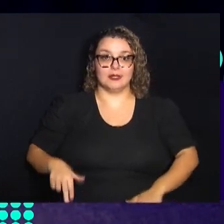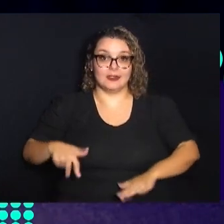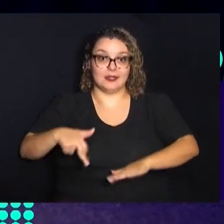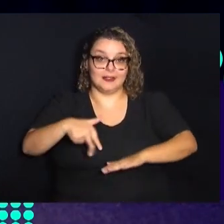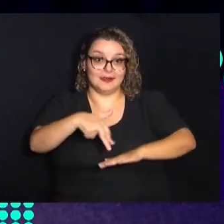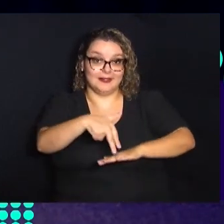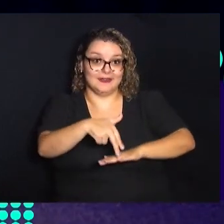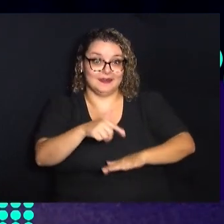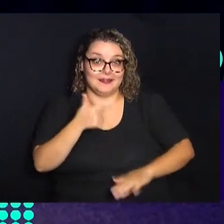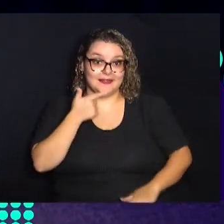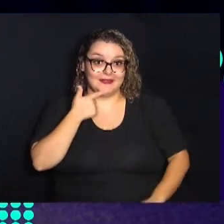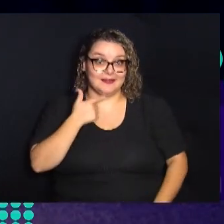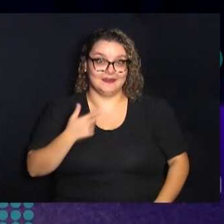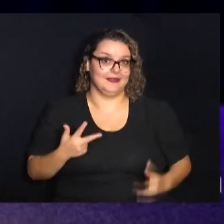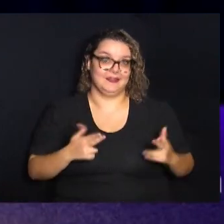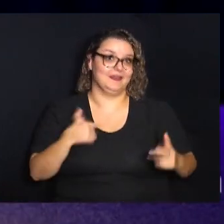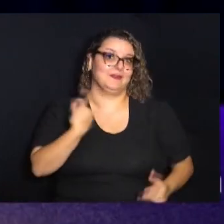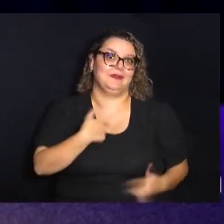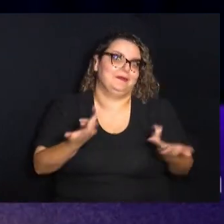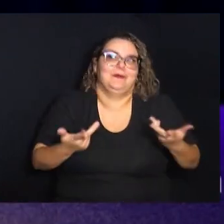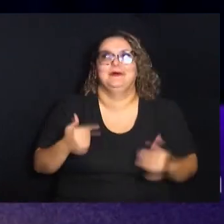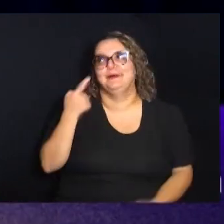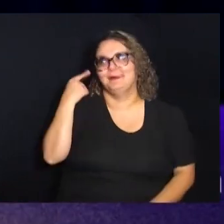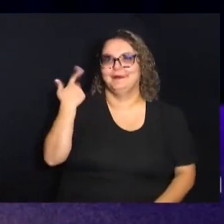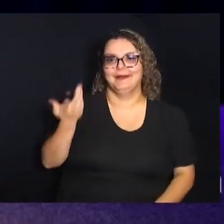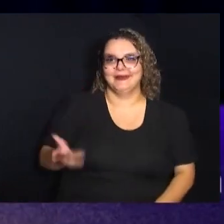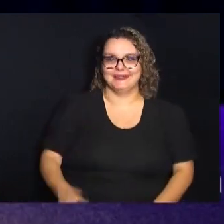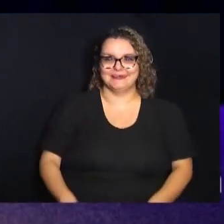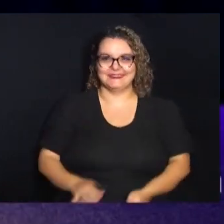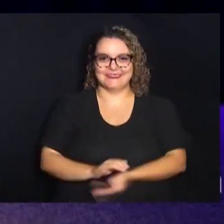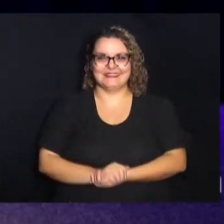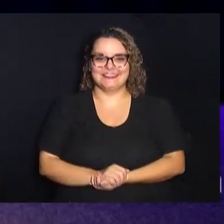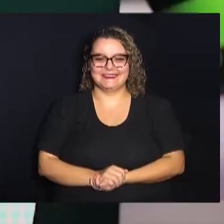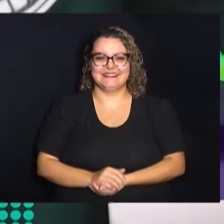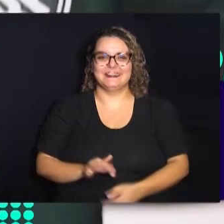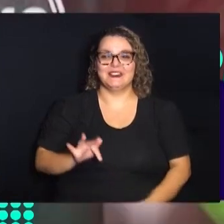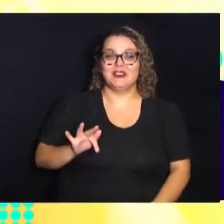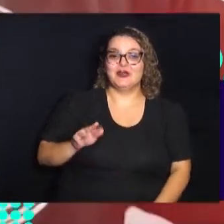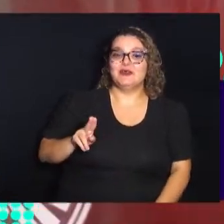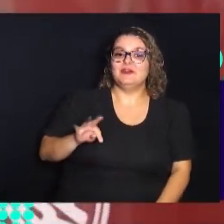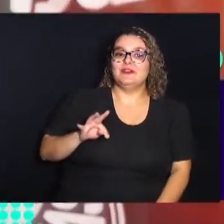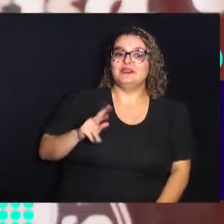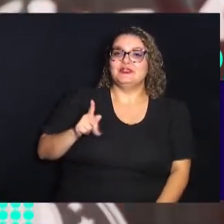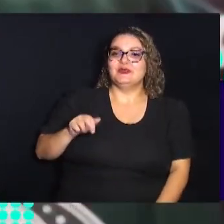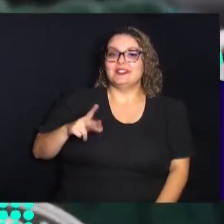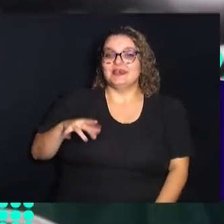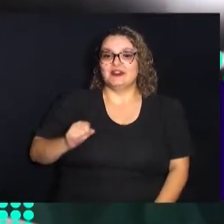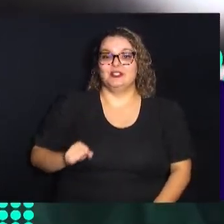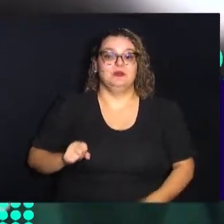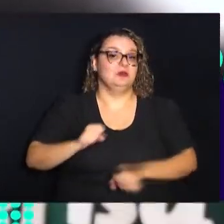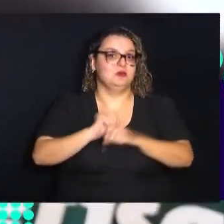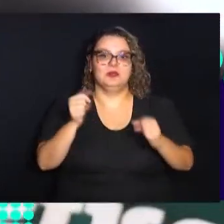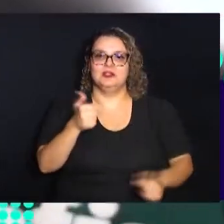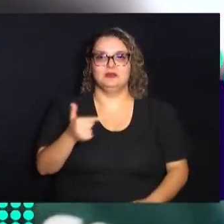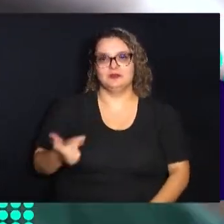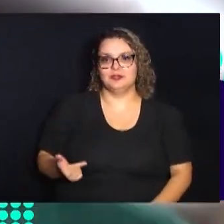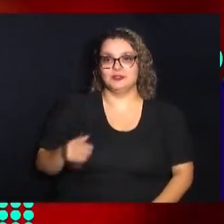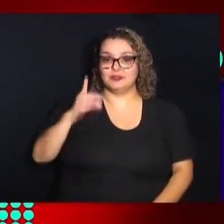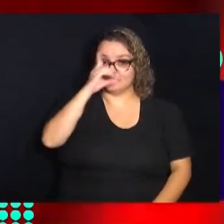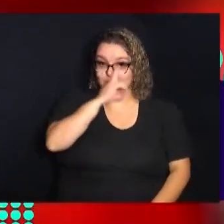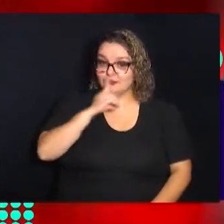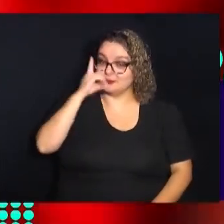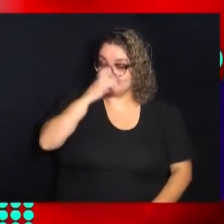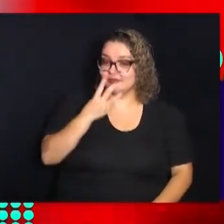Aí eu fui... igual nós, olha. Fute Paródias, o impossível não